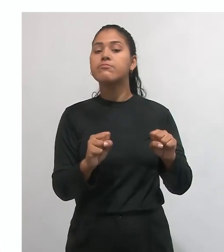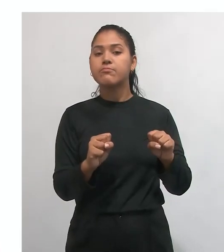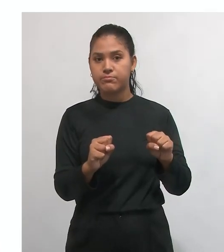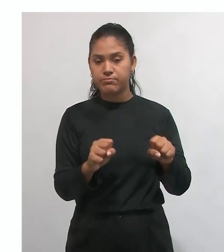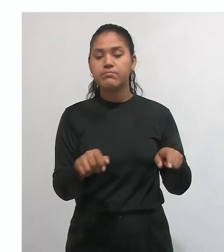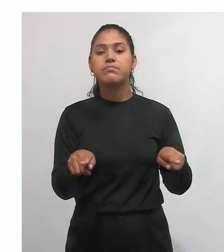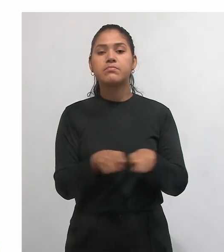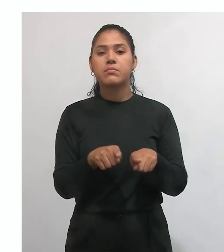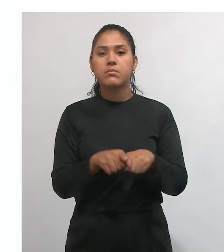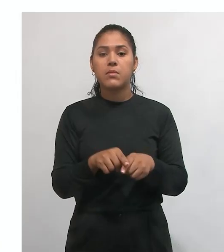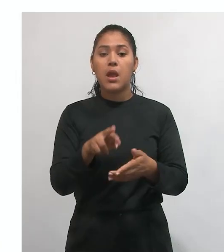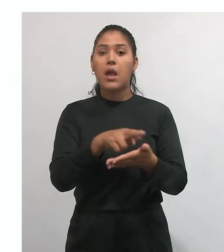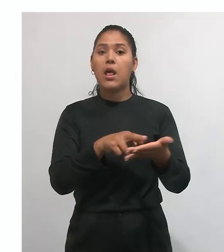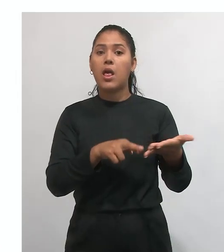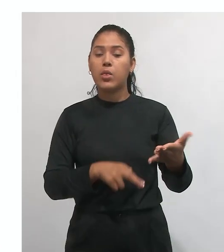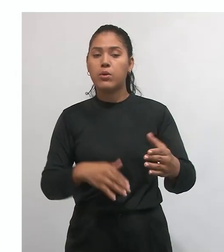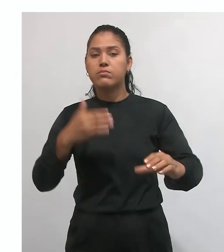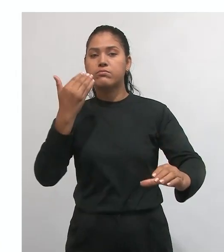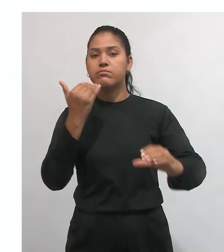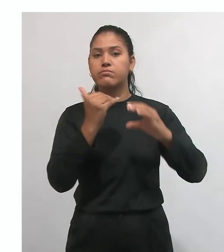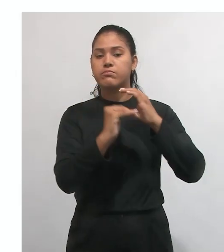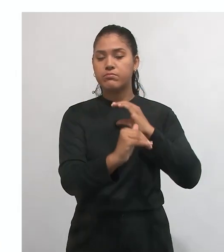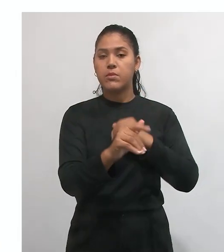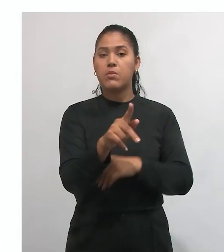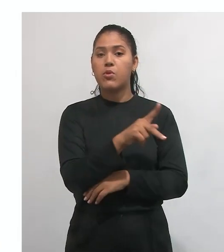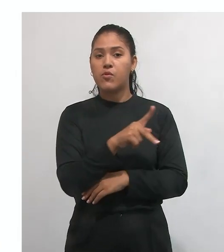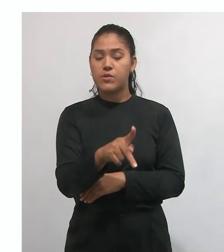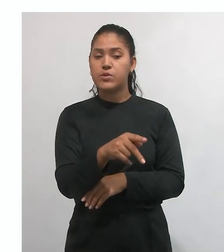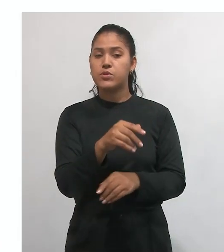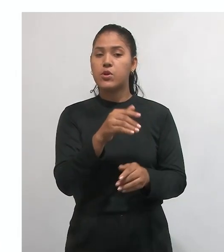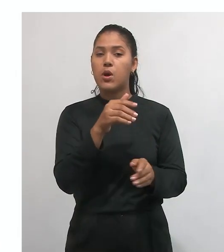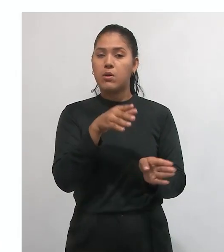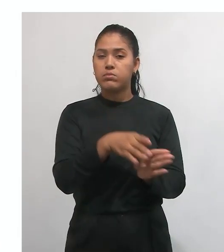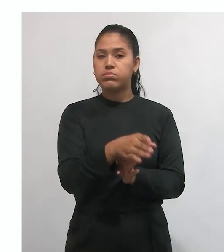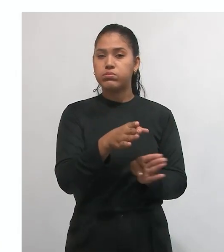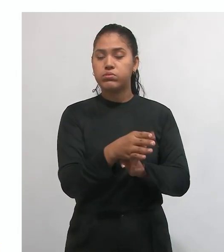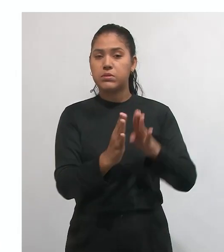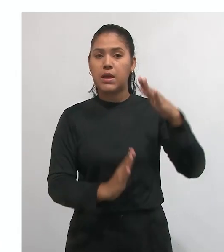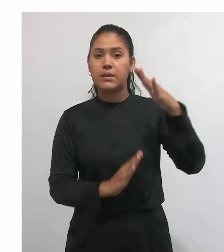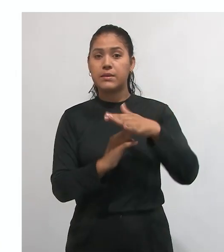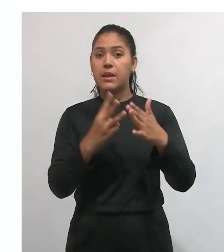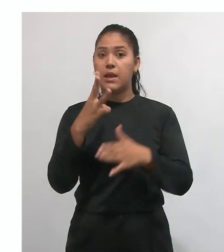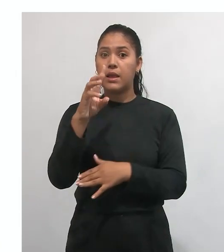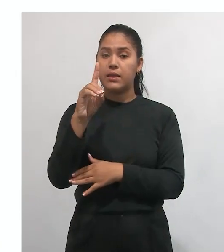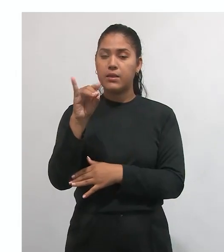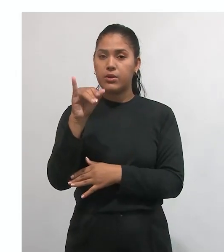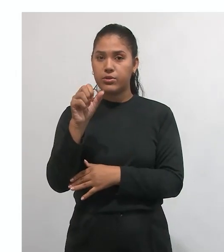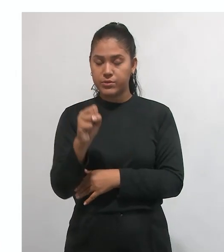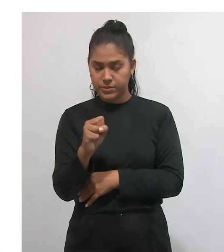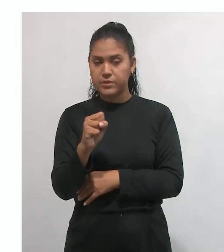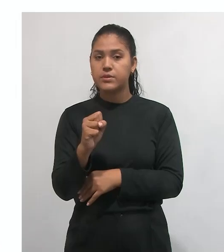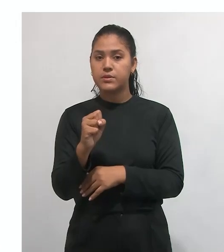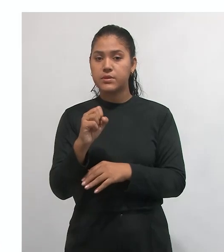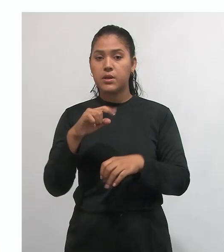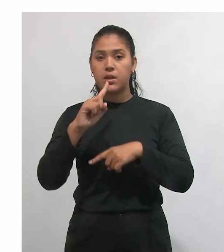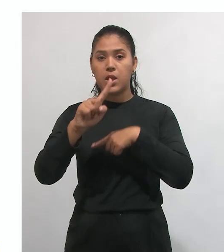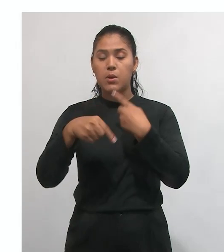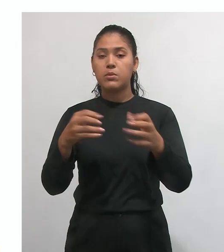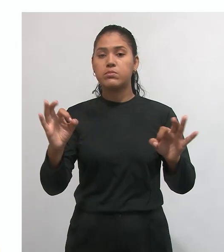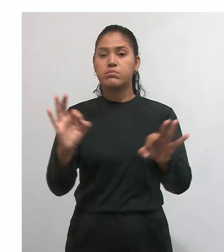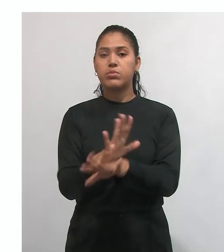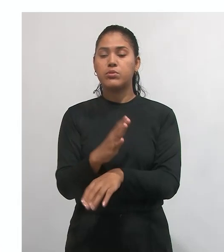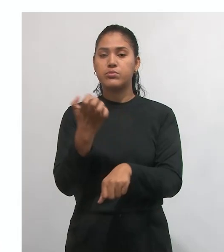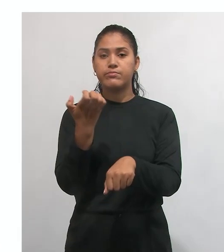sistema e entregar a versão inicial do relatório final para a revisão do orientador no prazo de até 30 dias